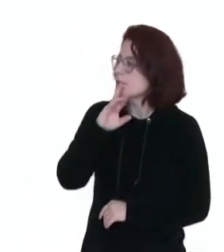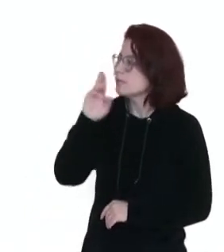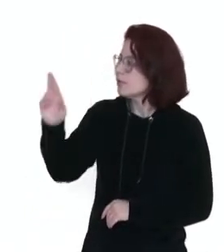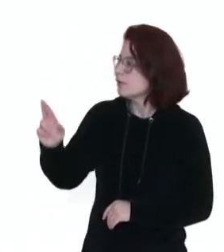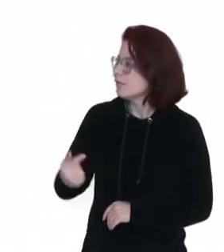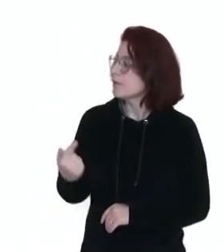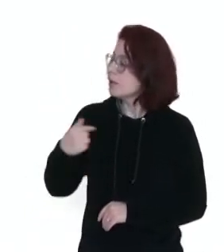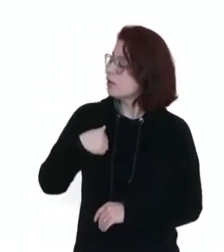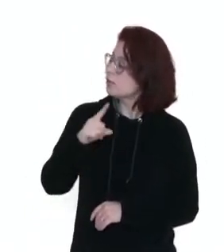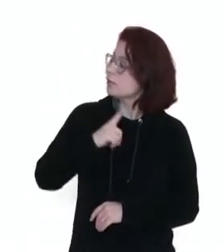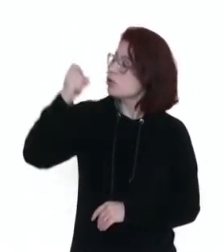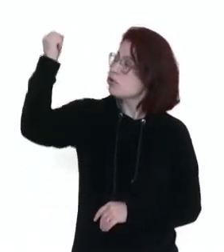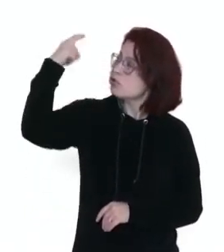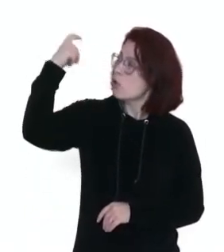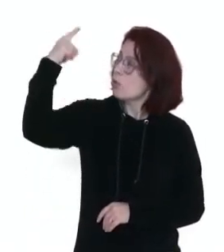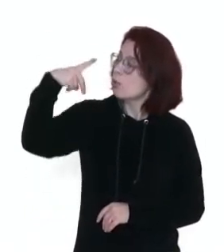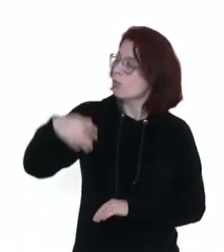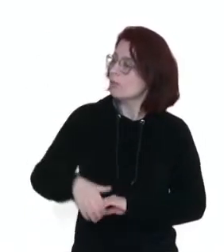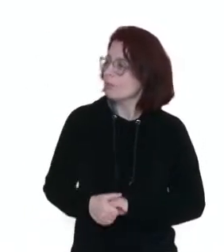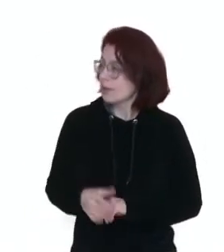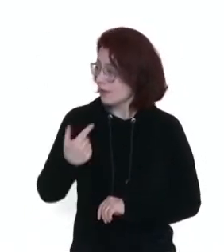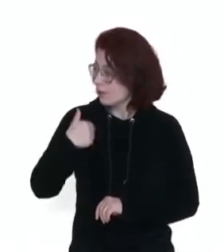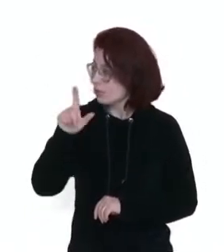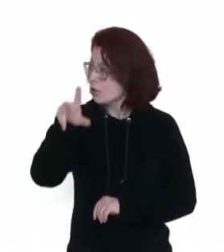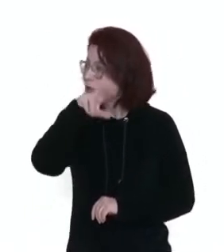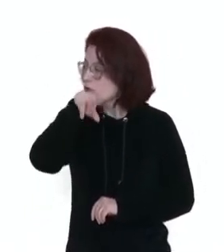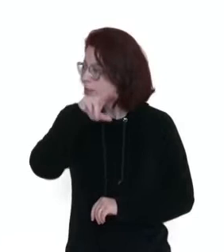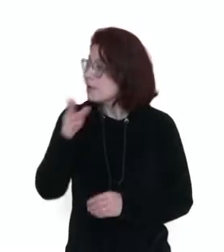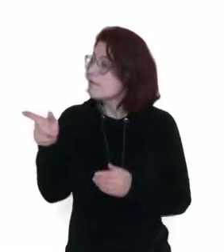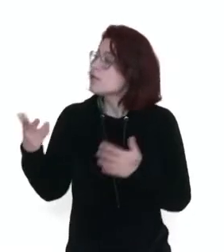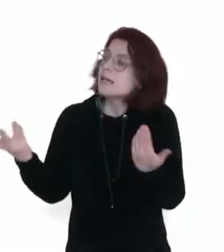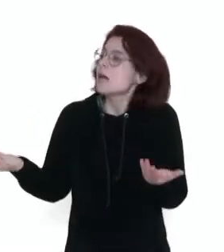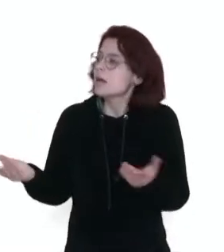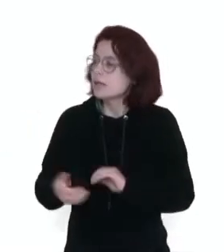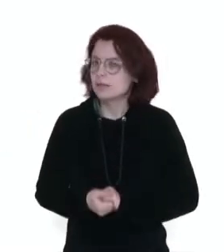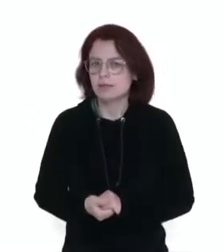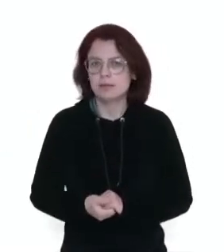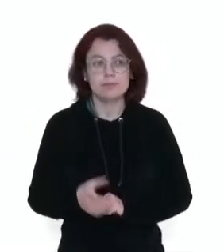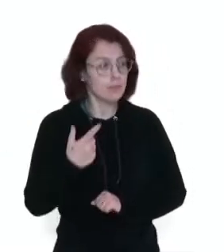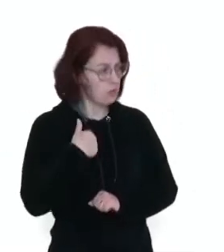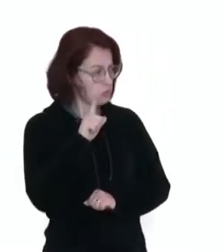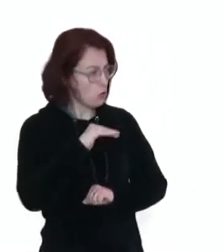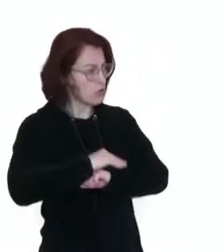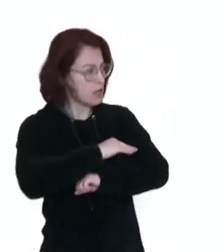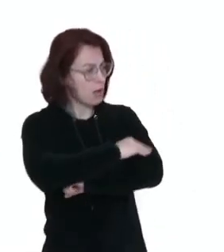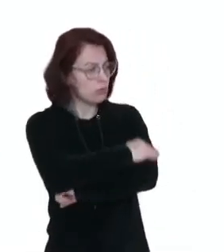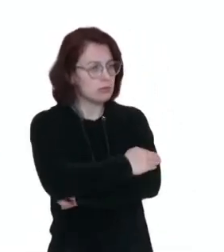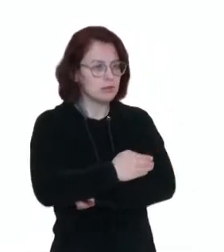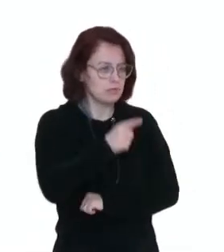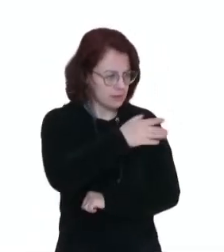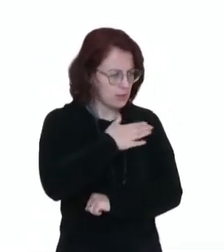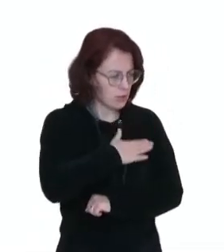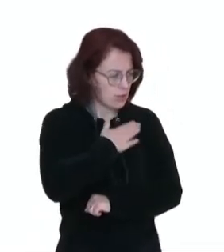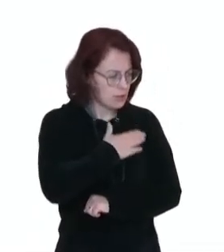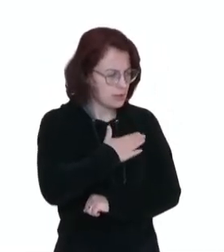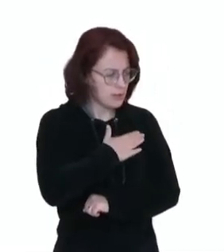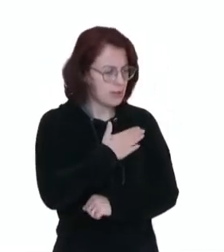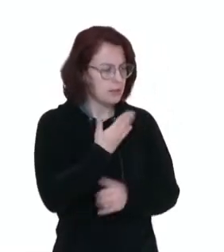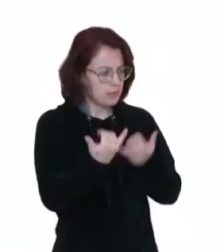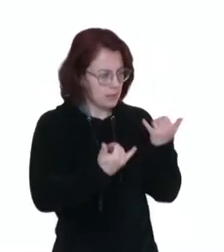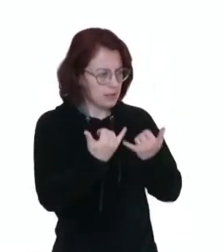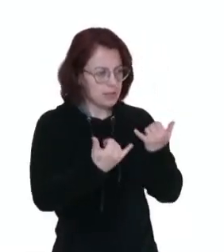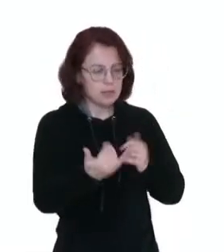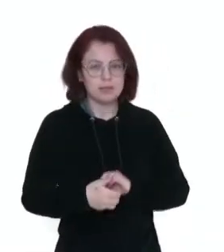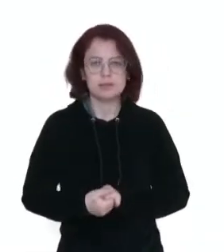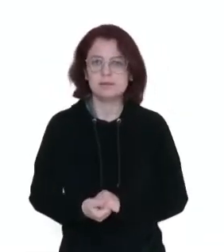"Estou tomando um solzinho. Sou uma cobra. E você?" "Eu sou um sapo. Você gostaria de brincar?"